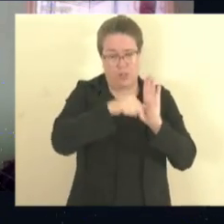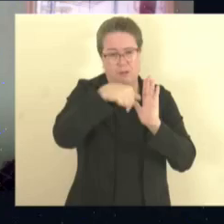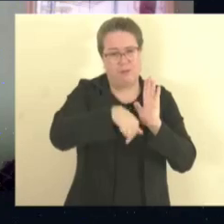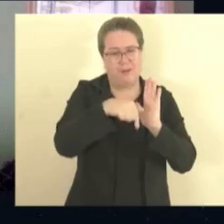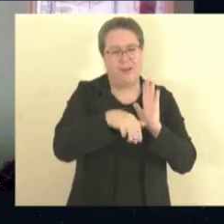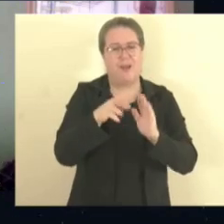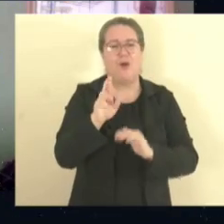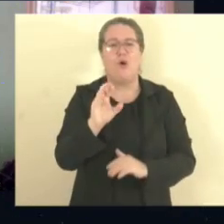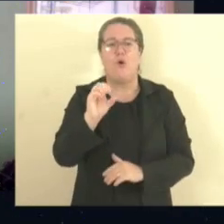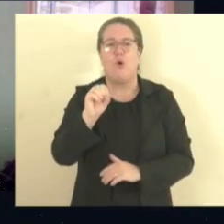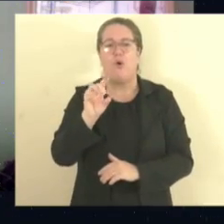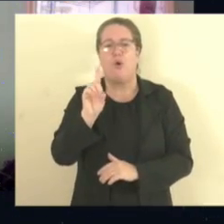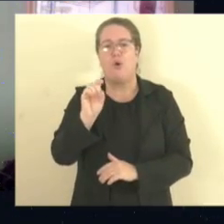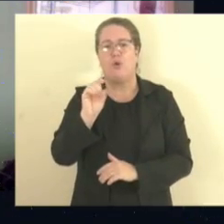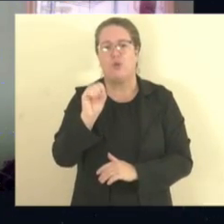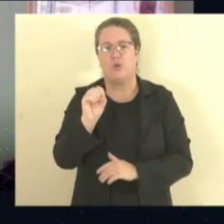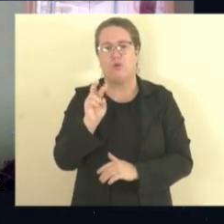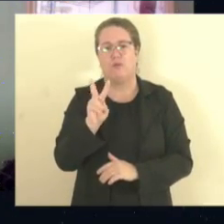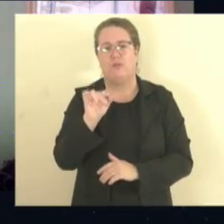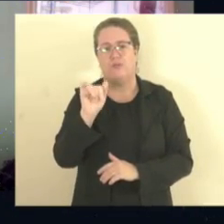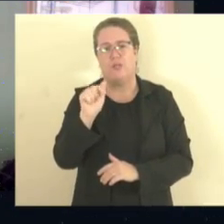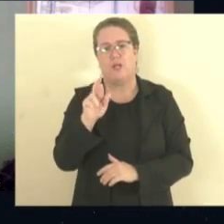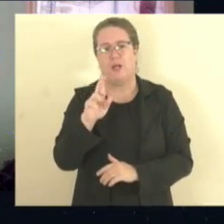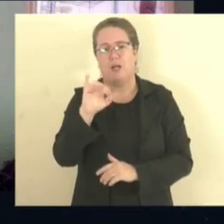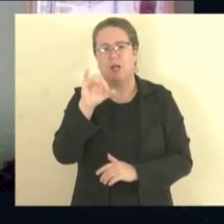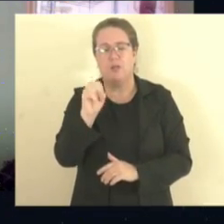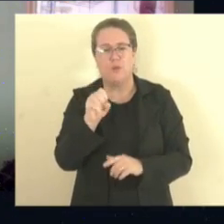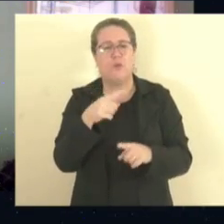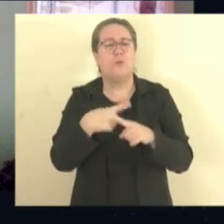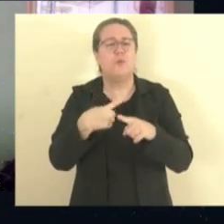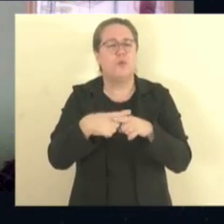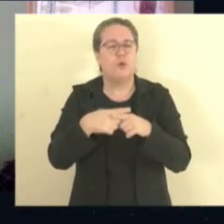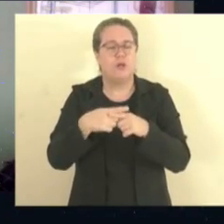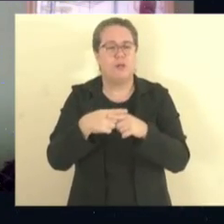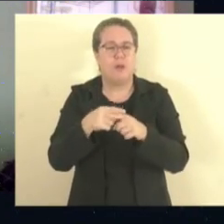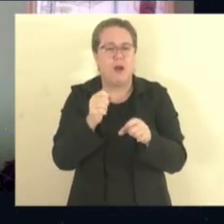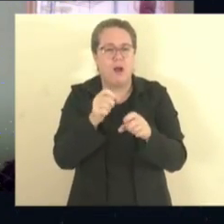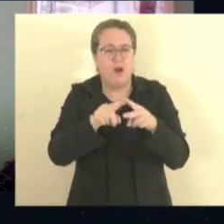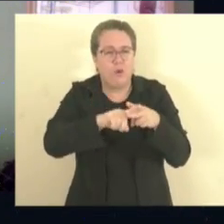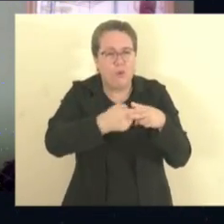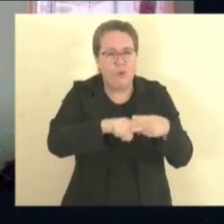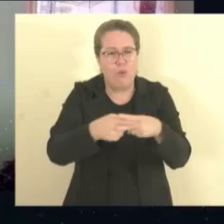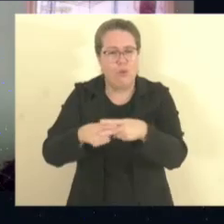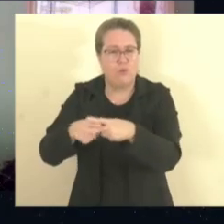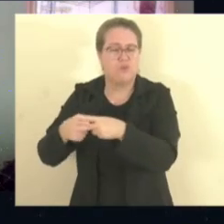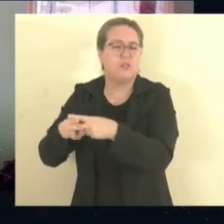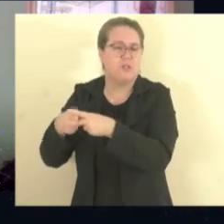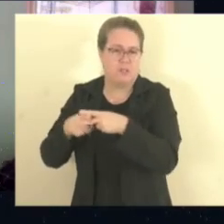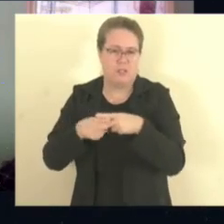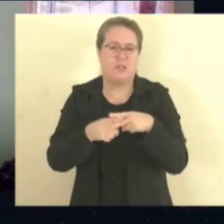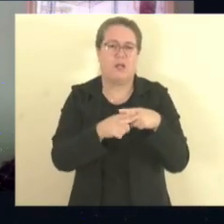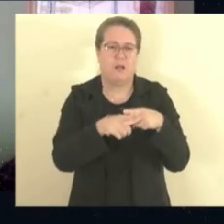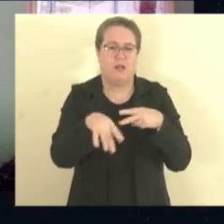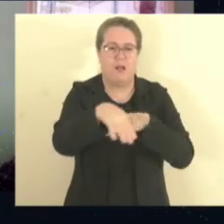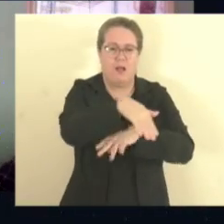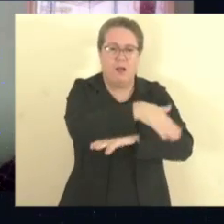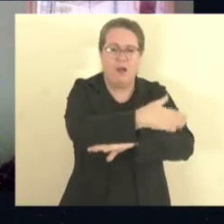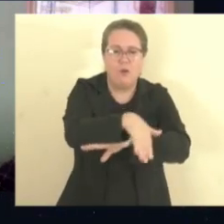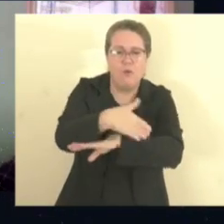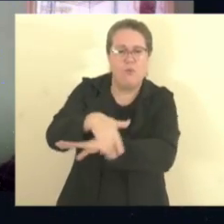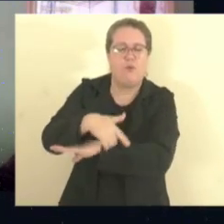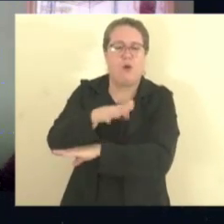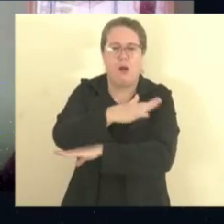resiliente do estado do Espírito Santo, para fazer manutenção preventiva em contrato de gestão rodoviária.